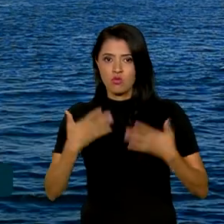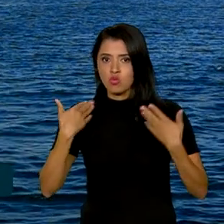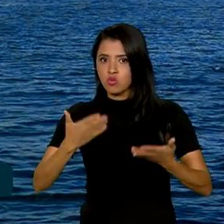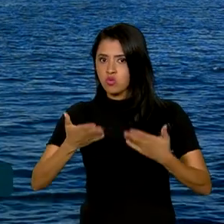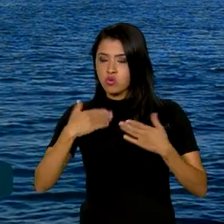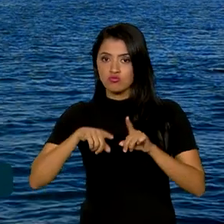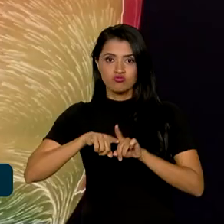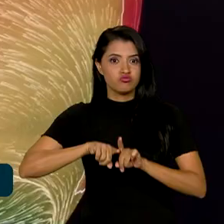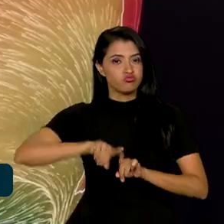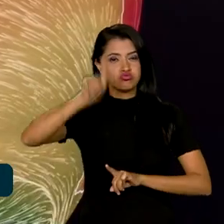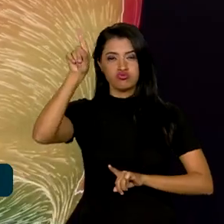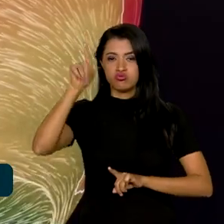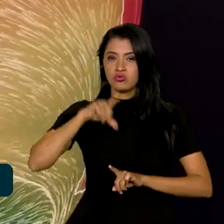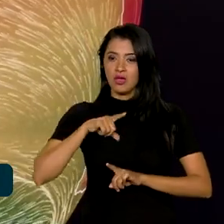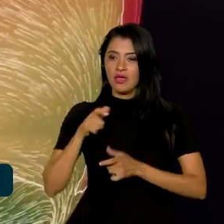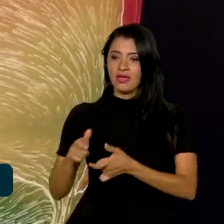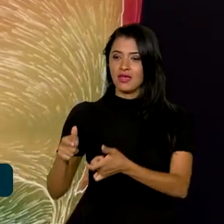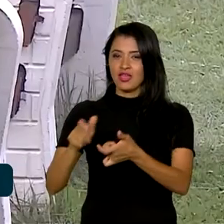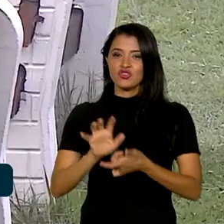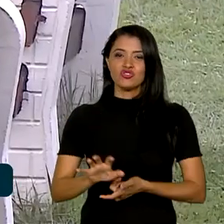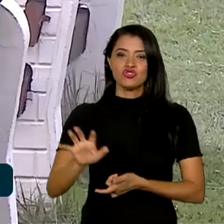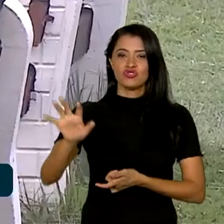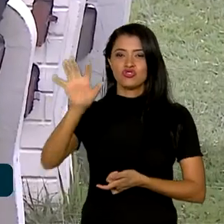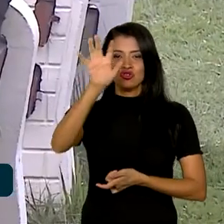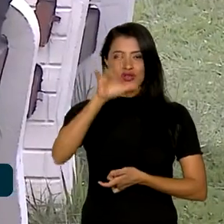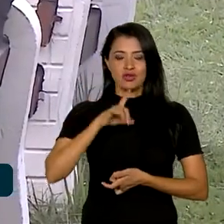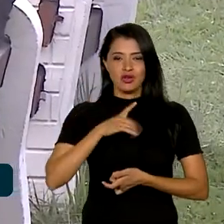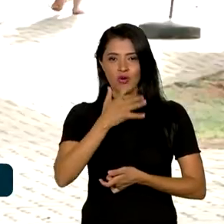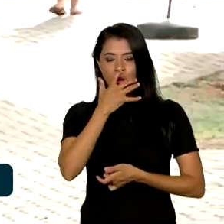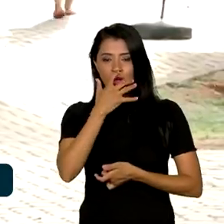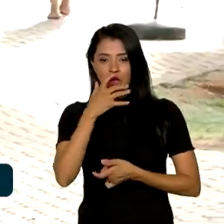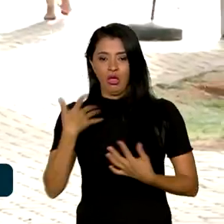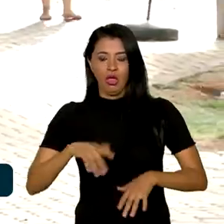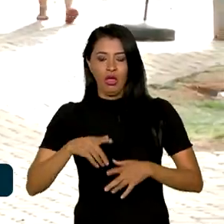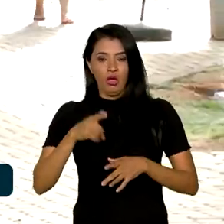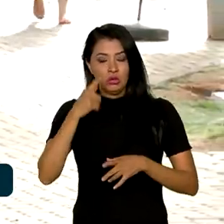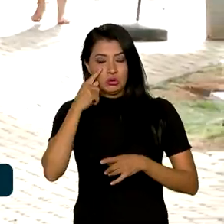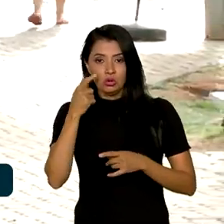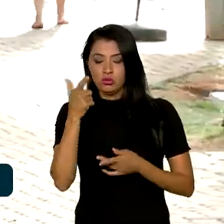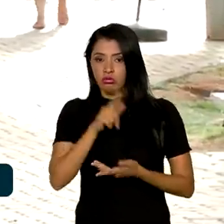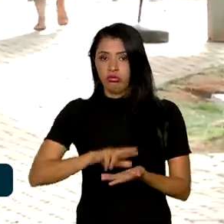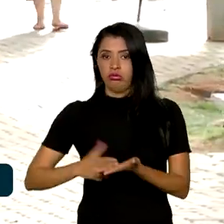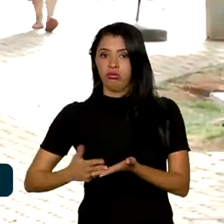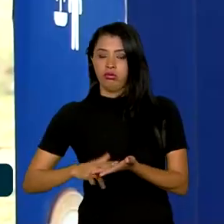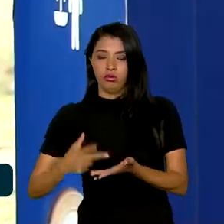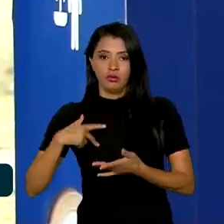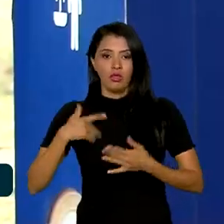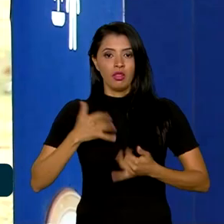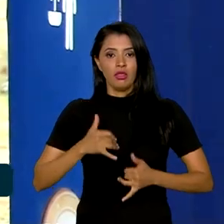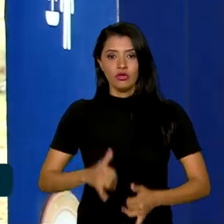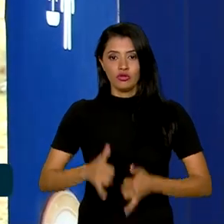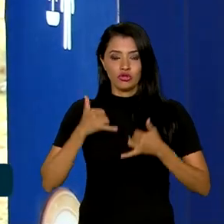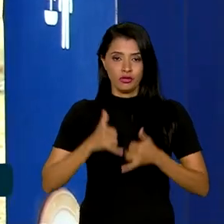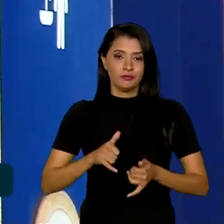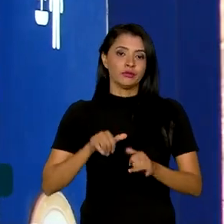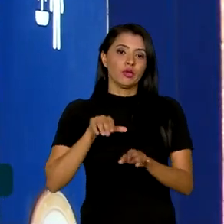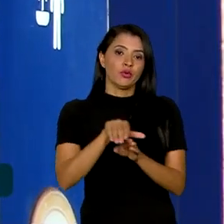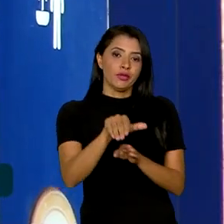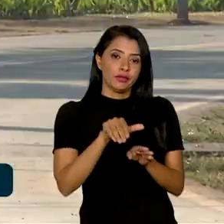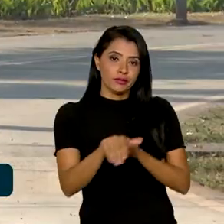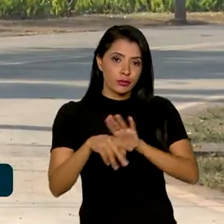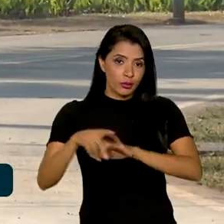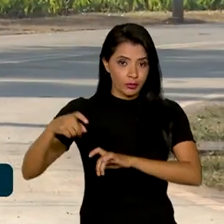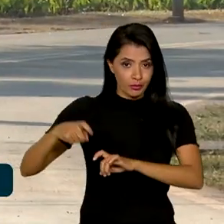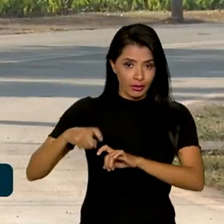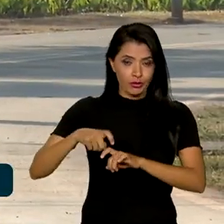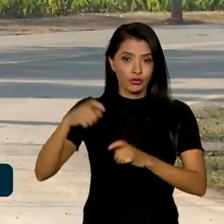bateu recordes em várias regiões, tirando o sono e a energia das pessoas. E a orientação médica, além